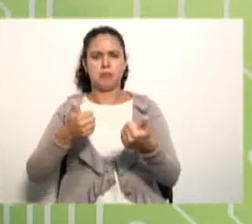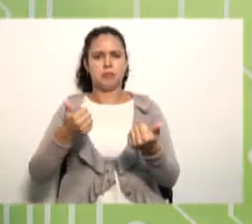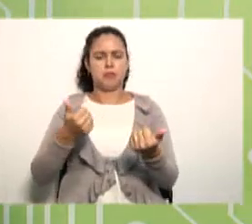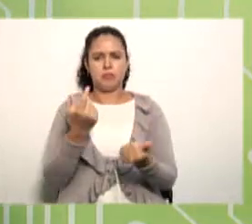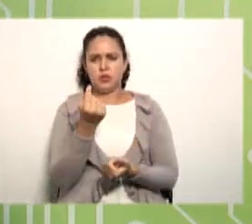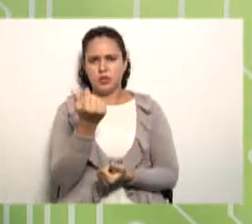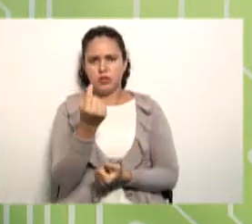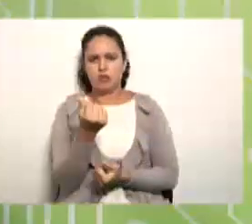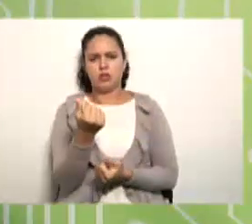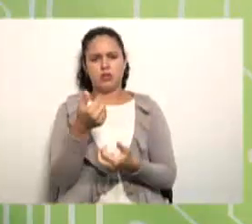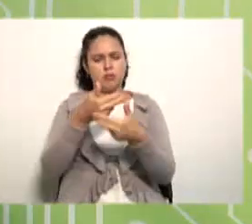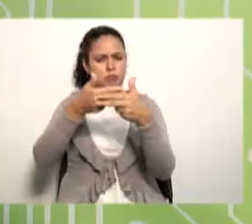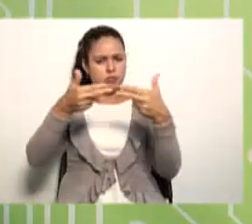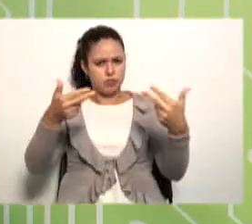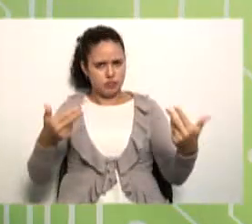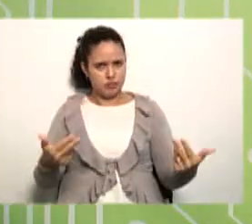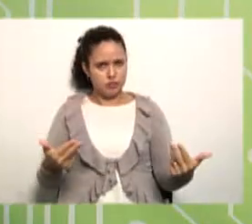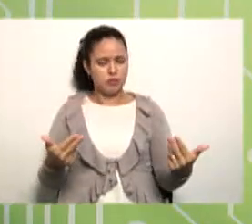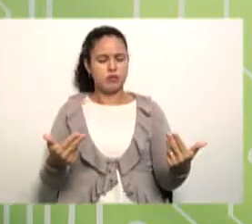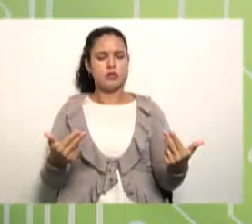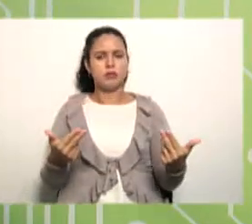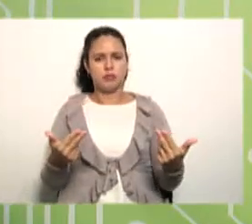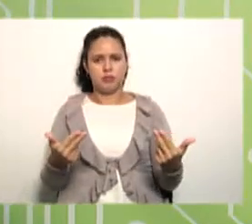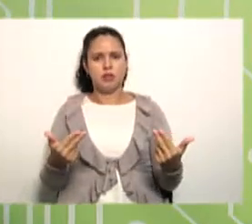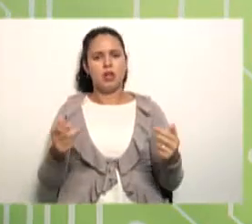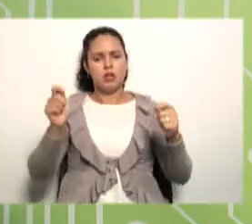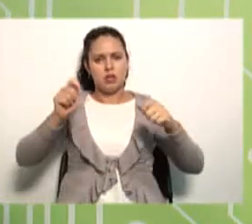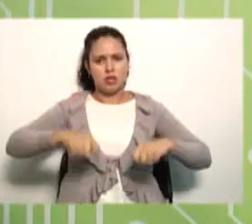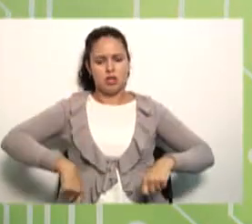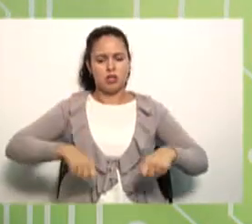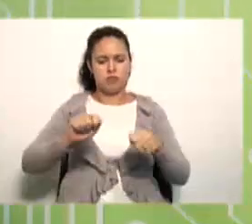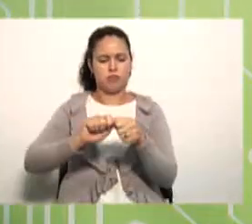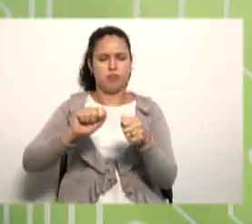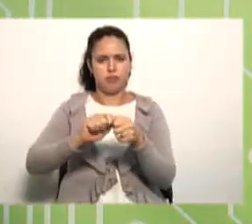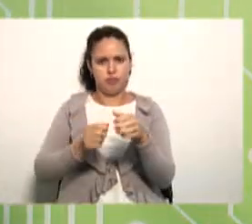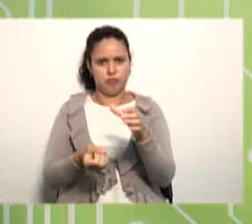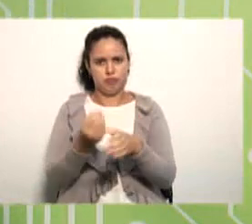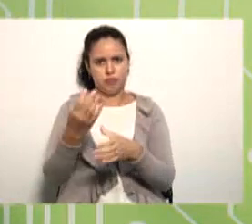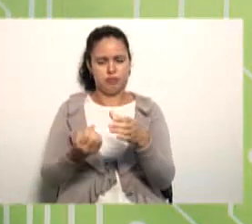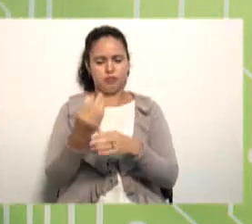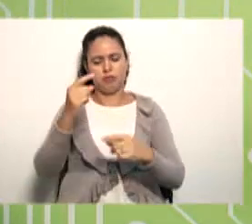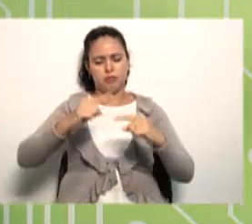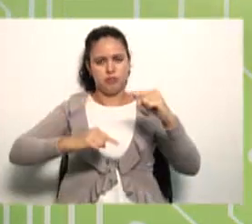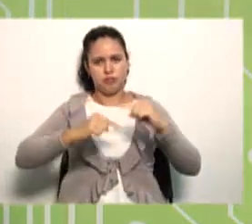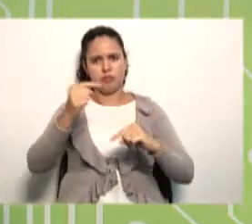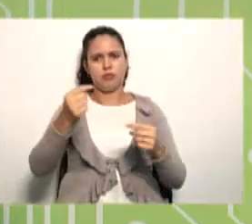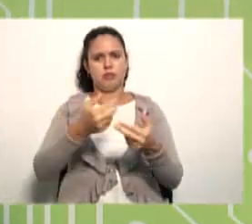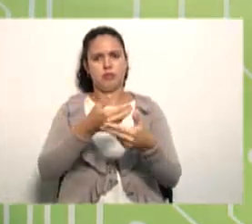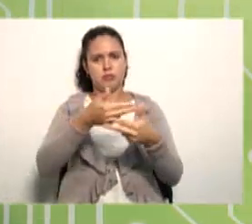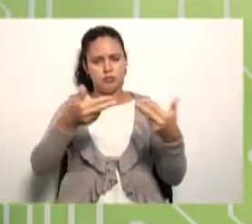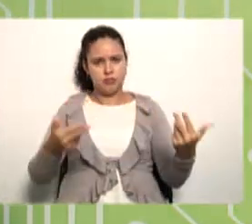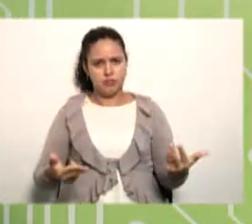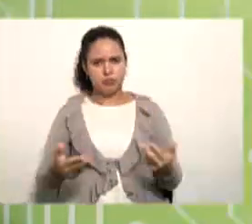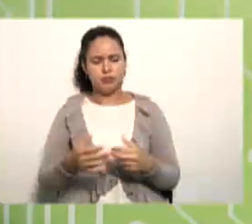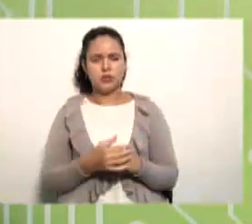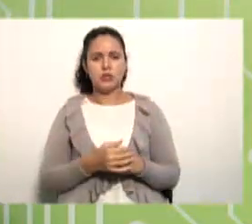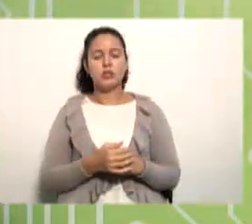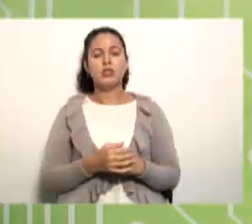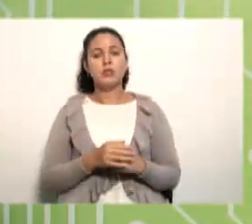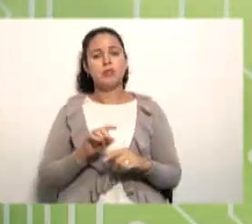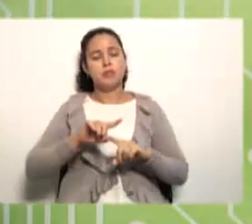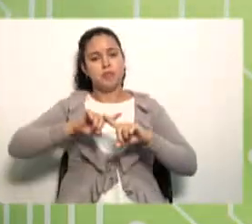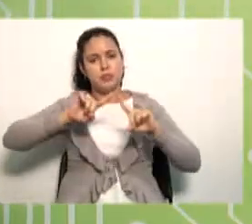outros fatores que são importantes para fazer a produção de bens e serviços. No entanto, unir esses